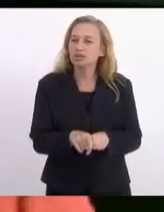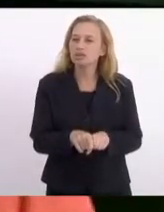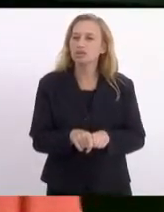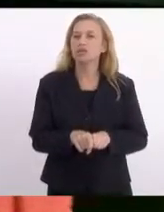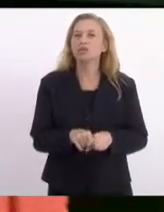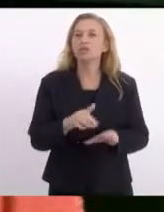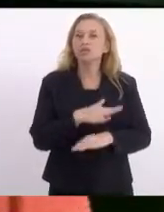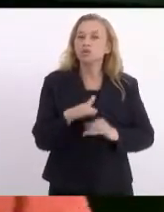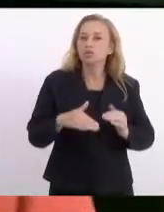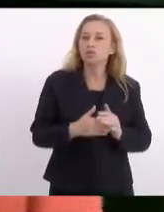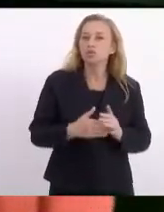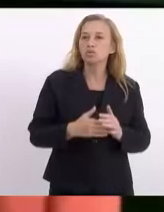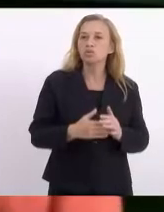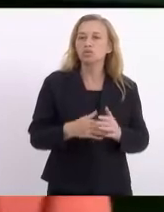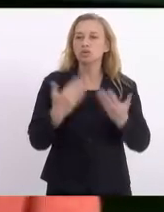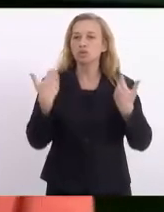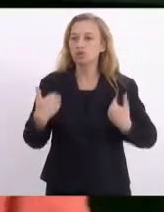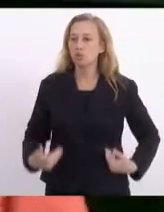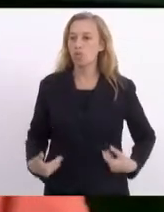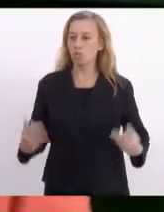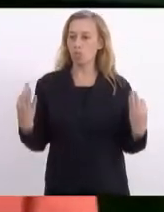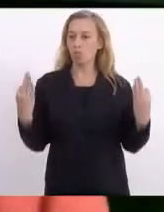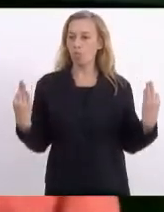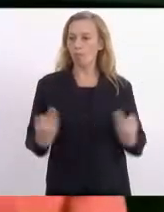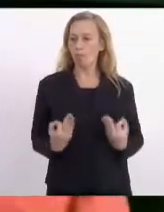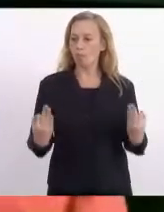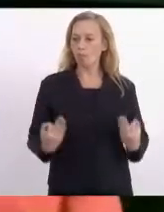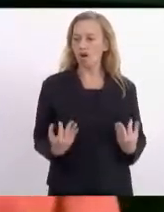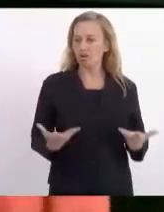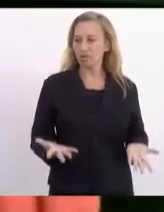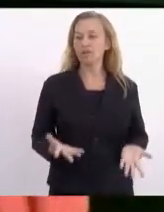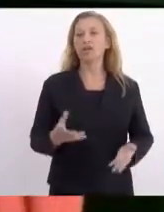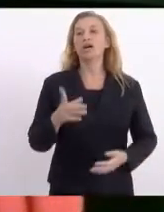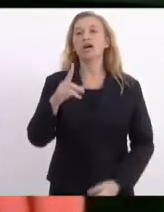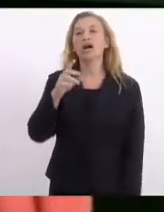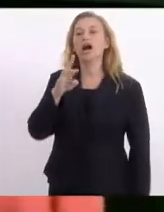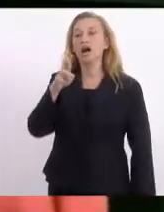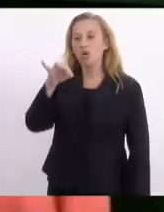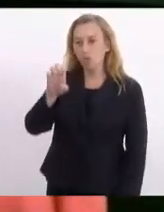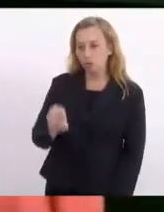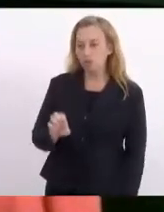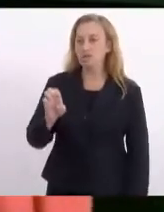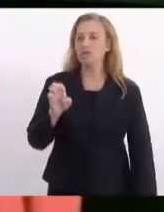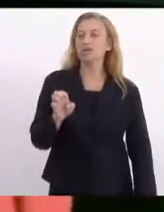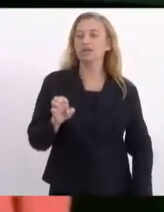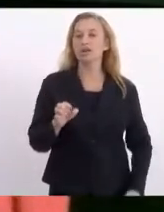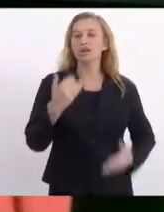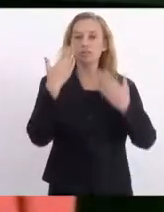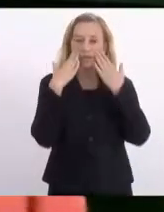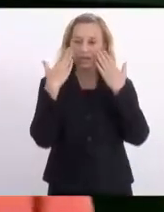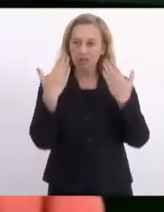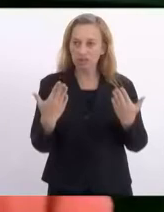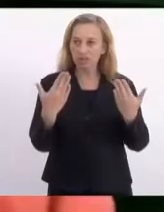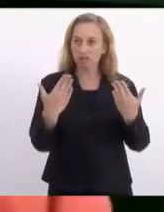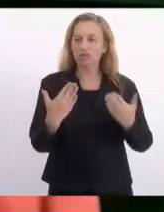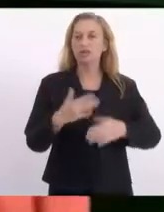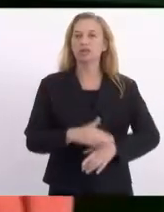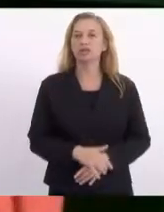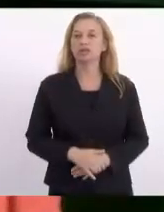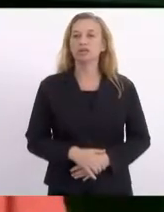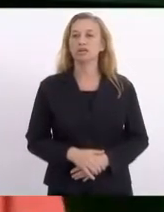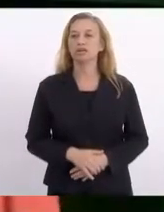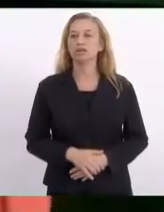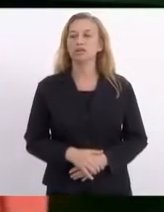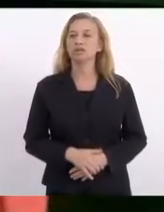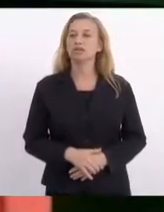subvertendo toda essa lógica do corpo perfeito. Então, a Rose Maciel, além de apresentar a partir